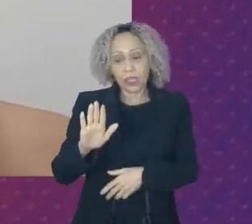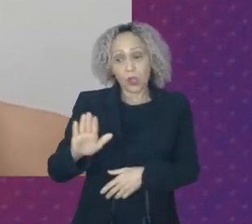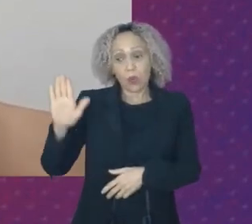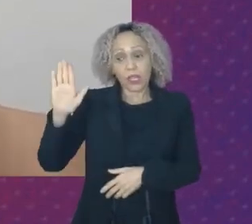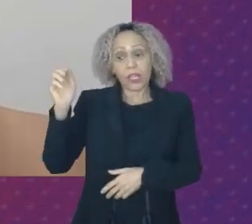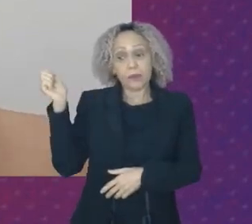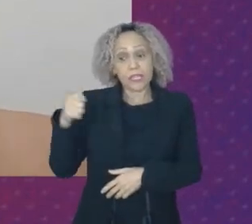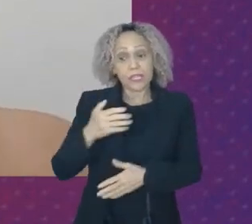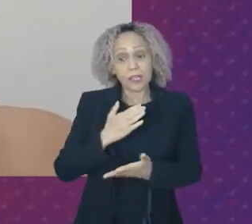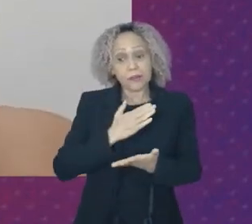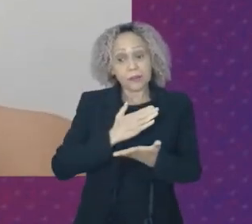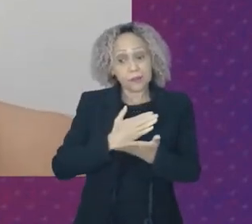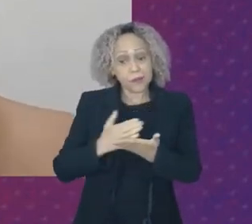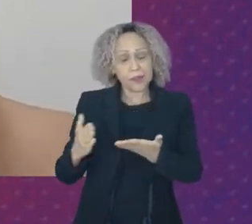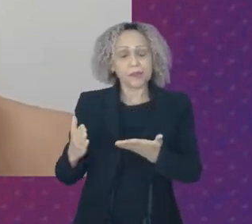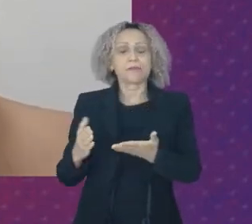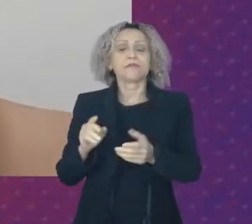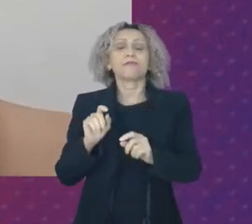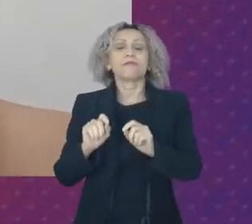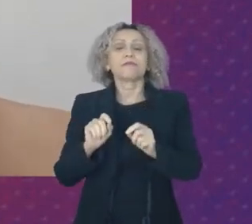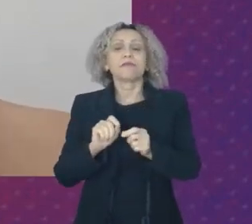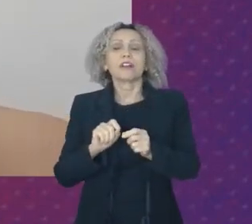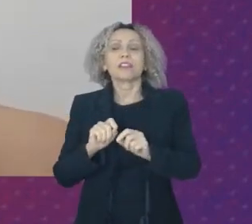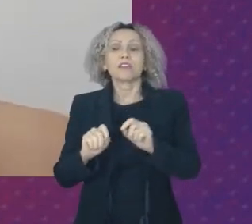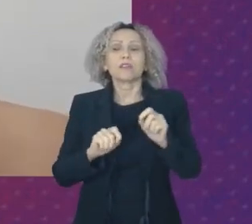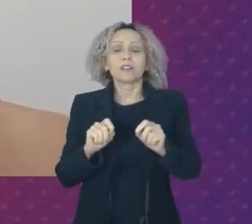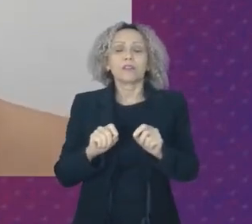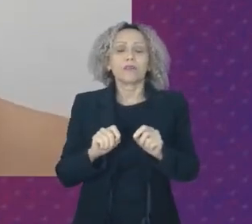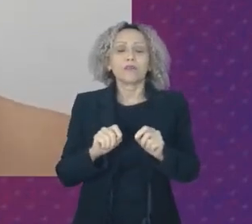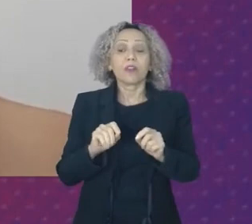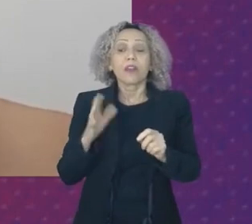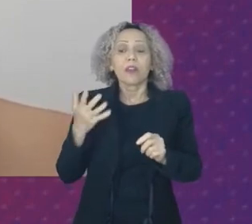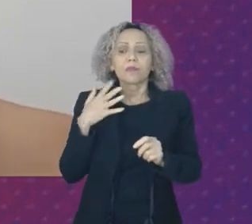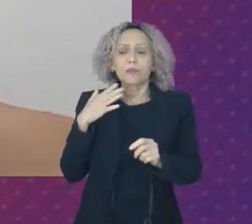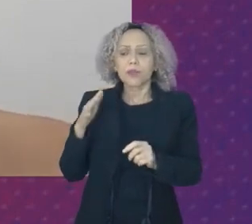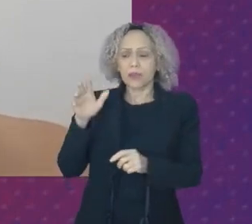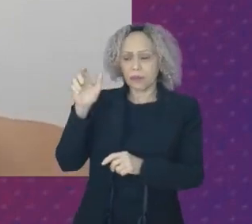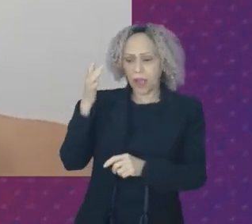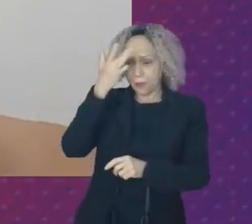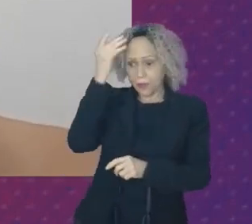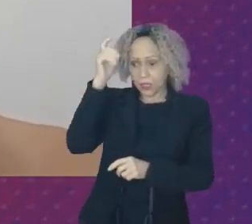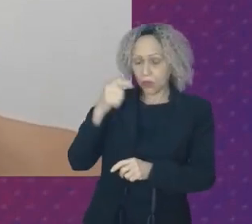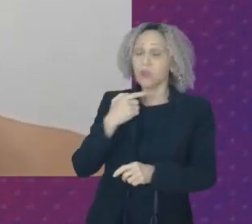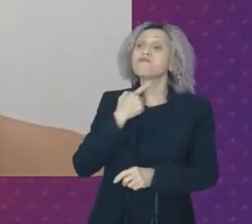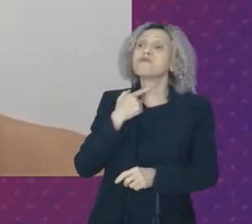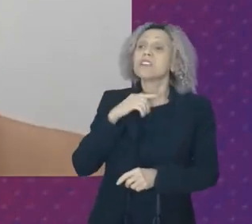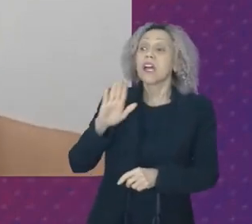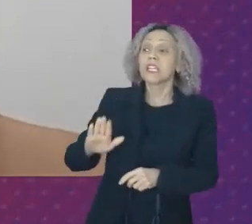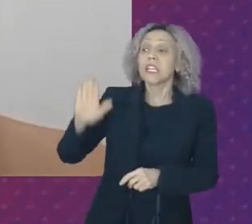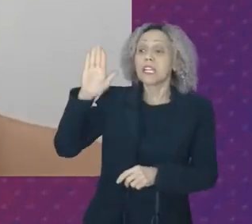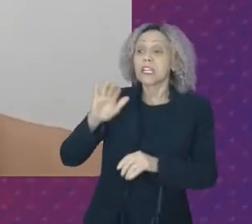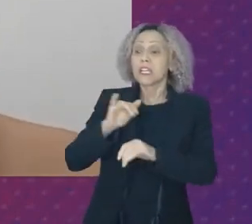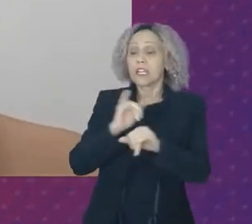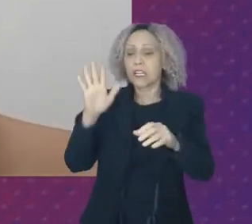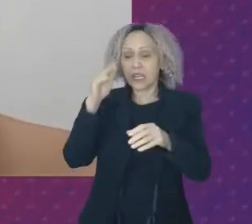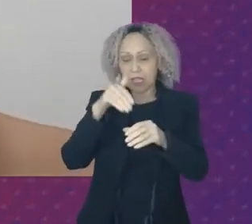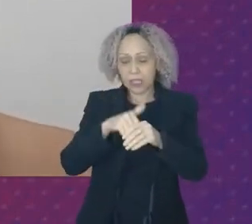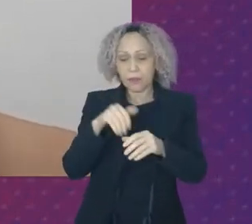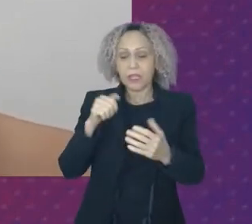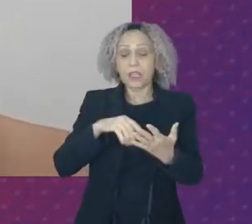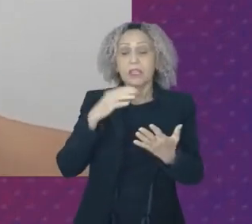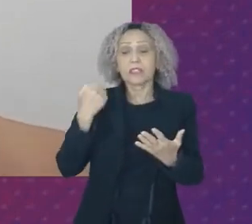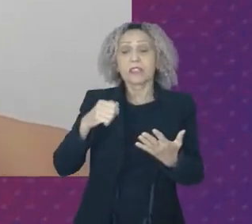campanha eleitoral e ver quais são os arquétipos que serão utilizados aí durante o processo de construção da